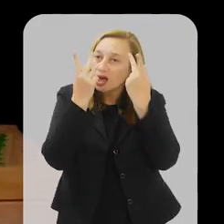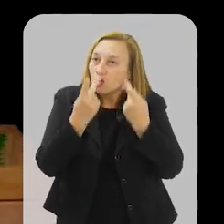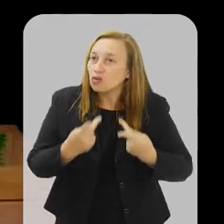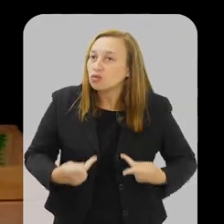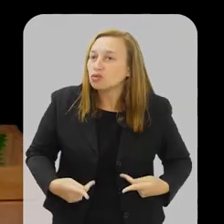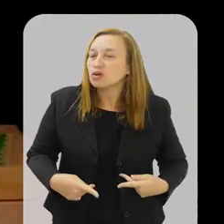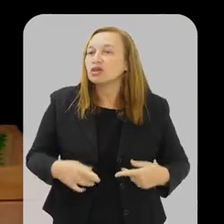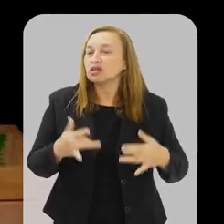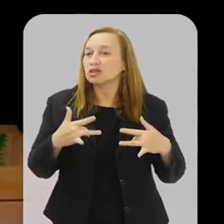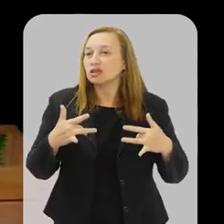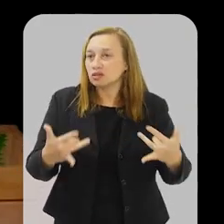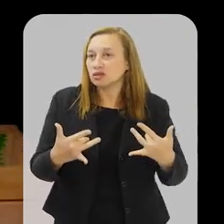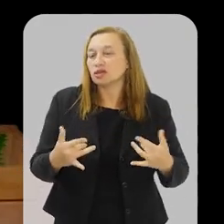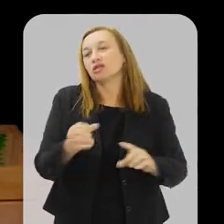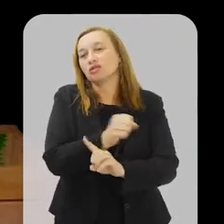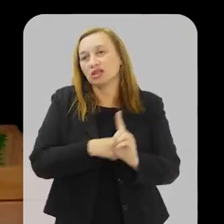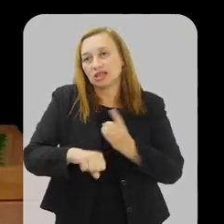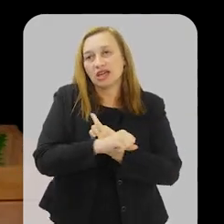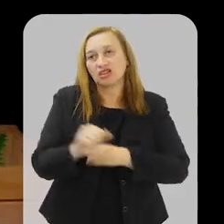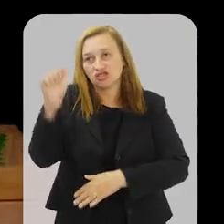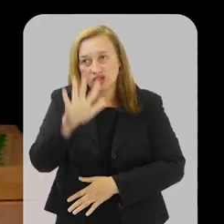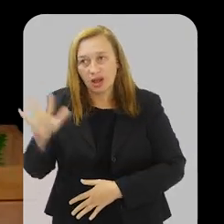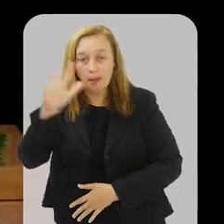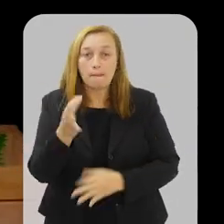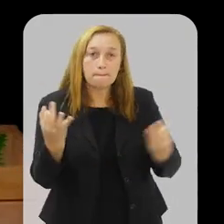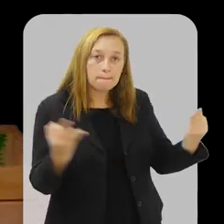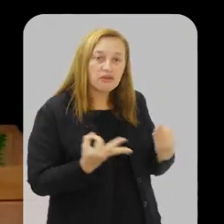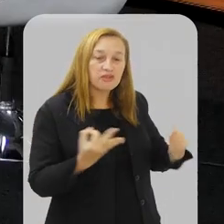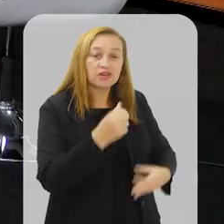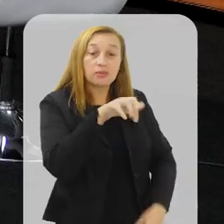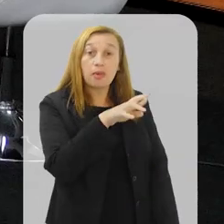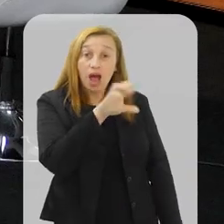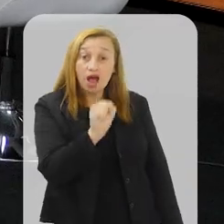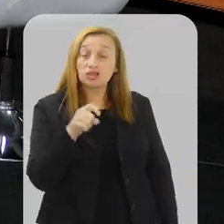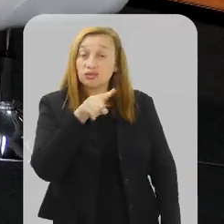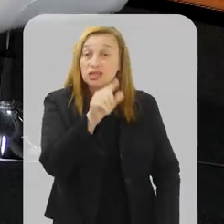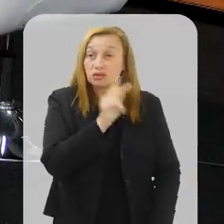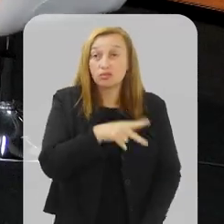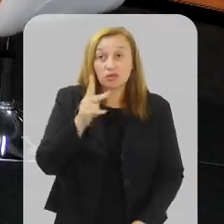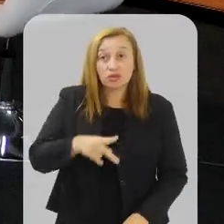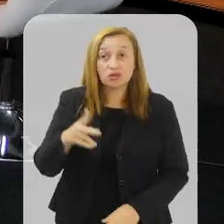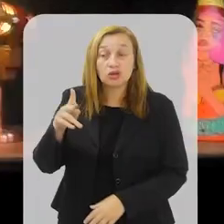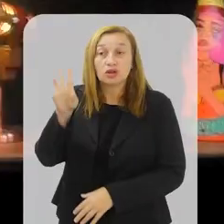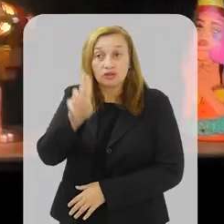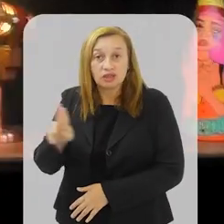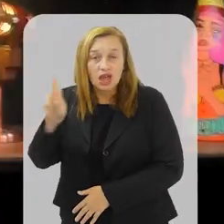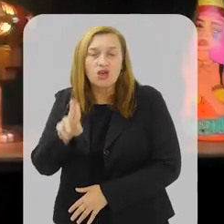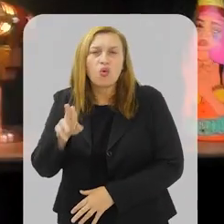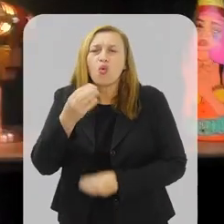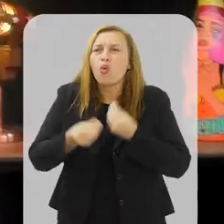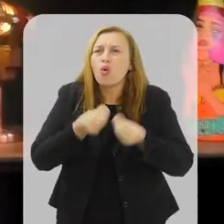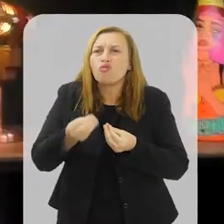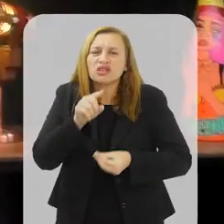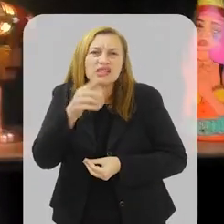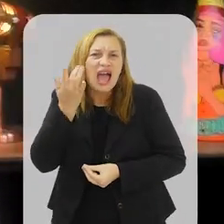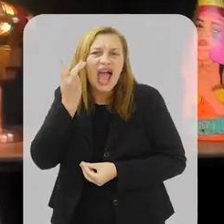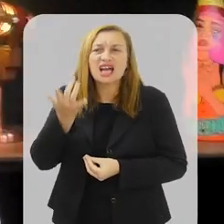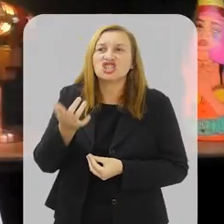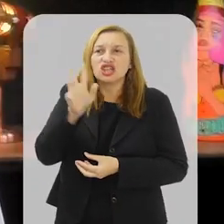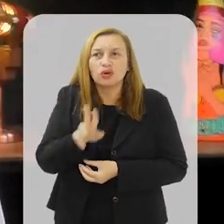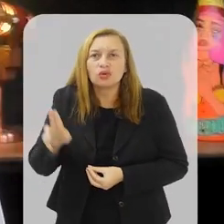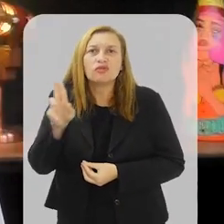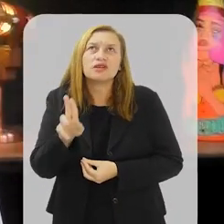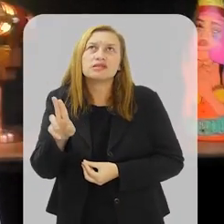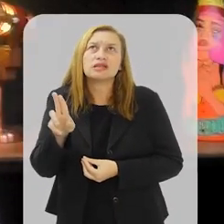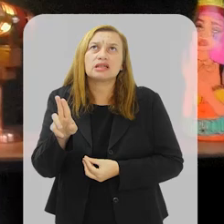da humanização da sociedade num todo Perfeito Marcos você como professor universitário como você